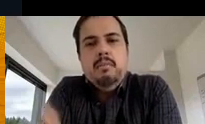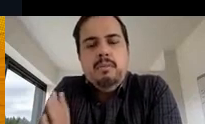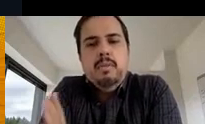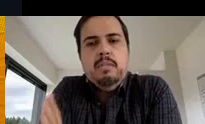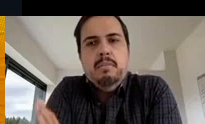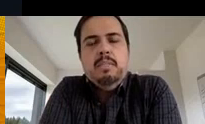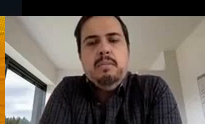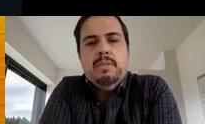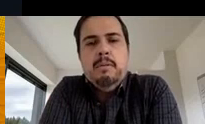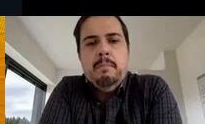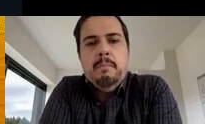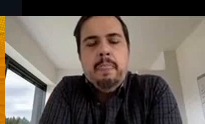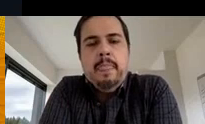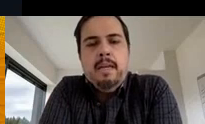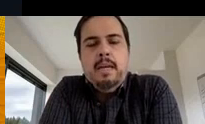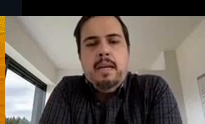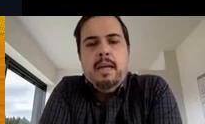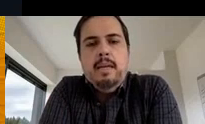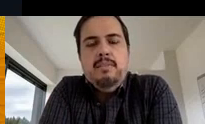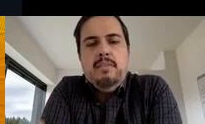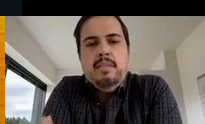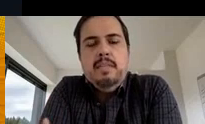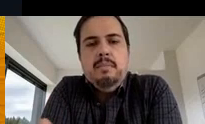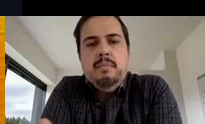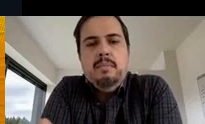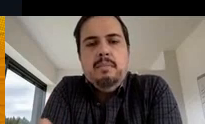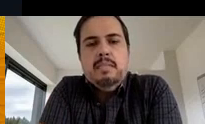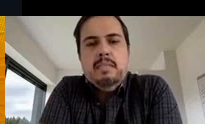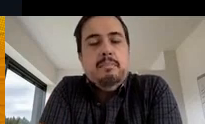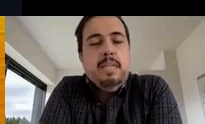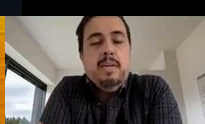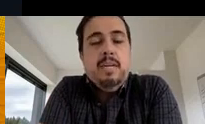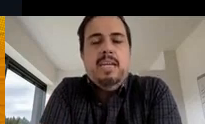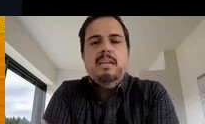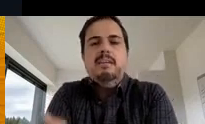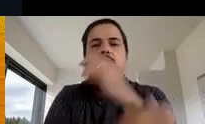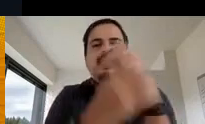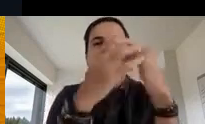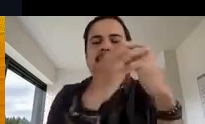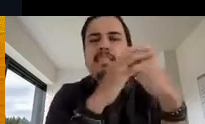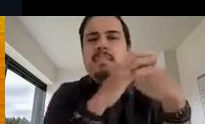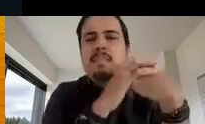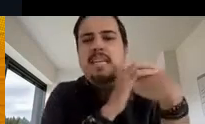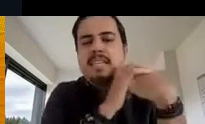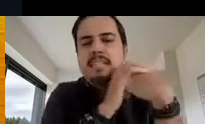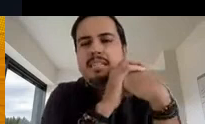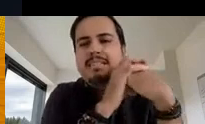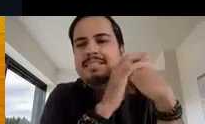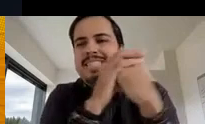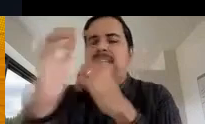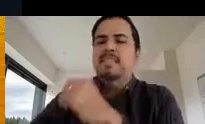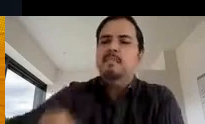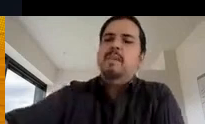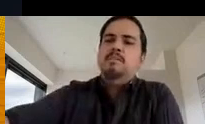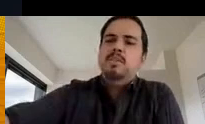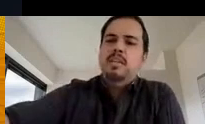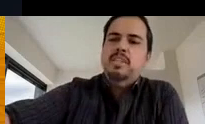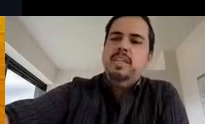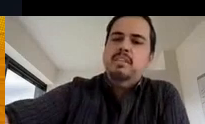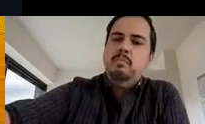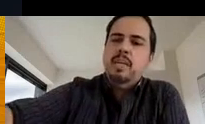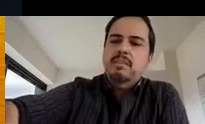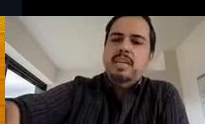tinha né, uma faculdade bem simples. Falava: Tatiana, mas. Não, é Lilian. Pô, Lilian, mas e aí? Você